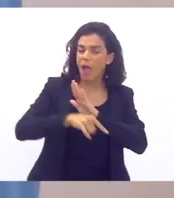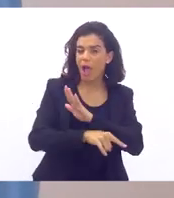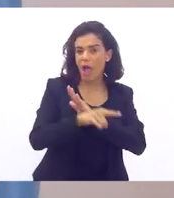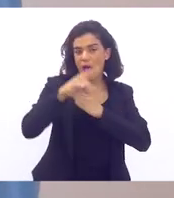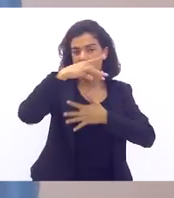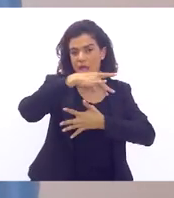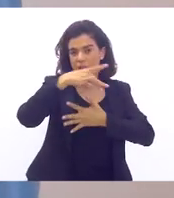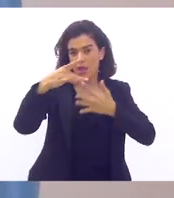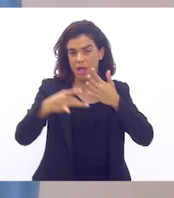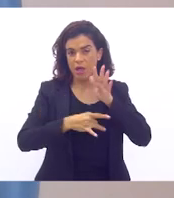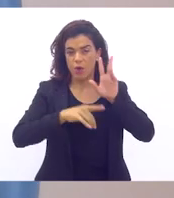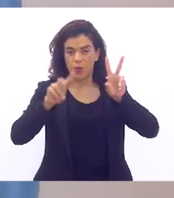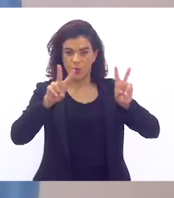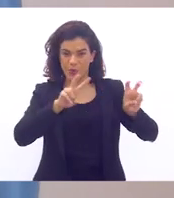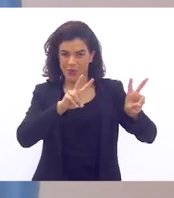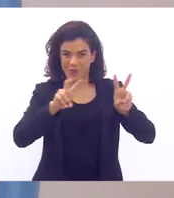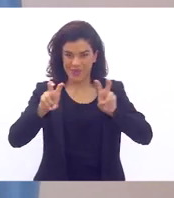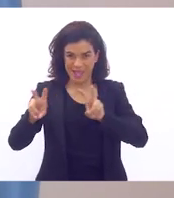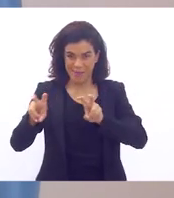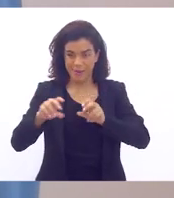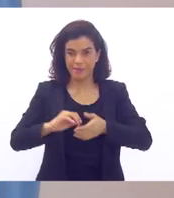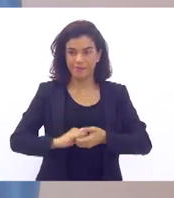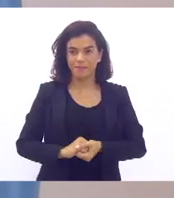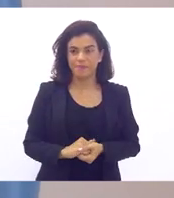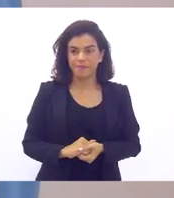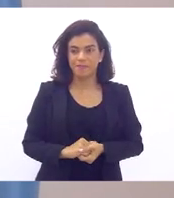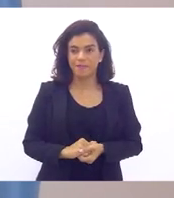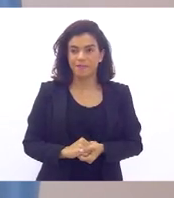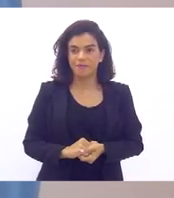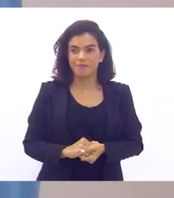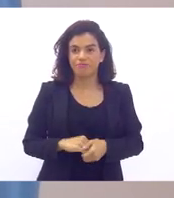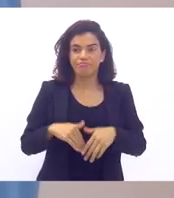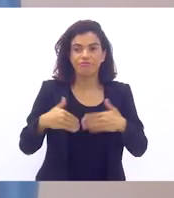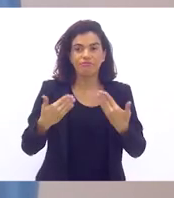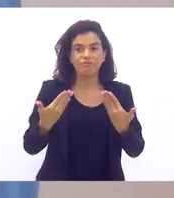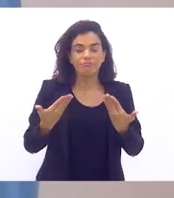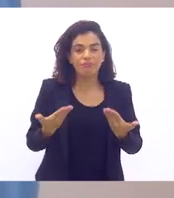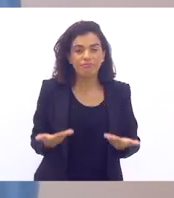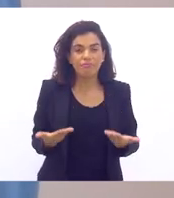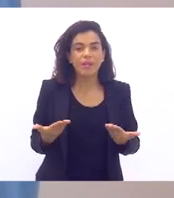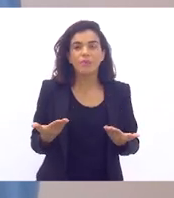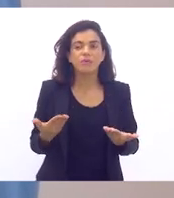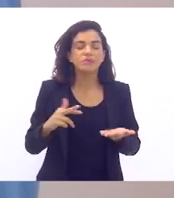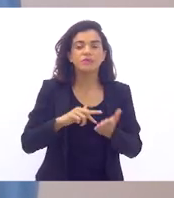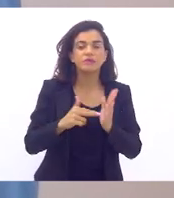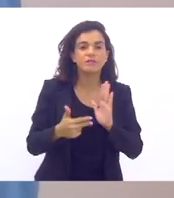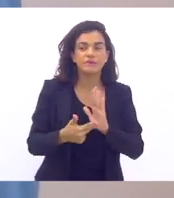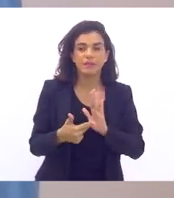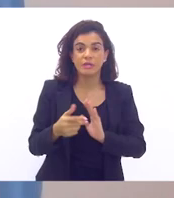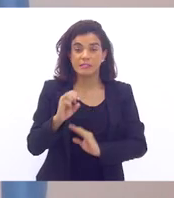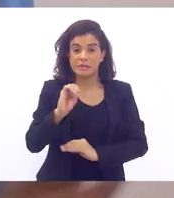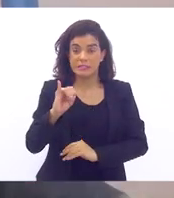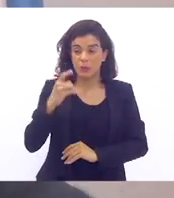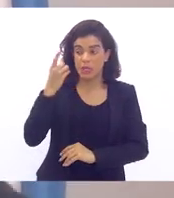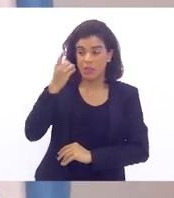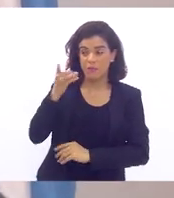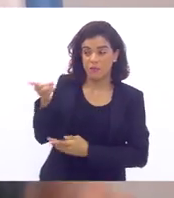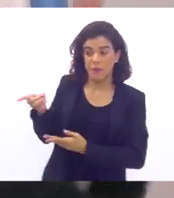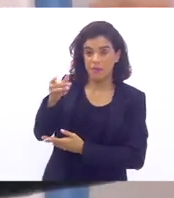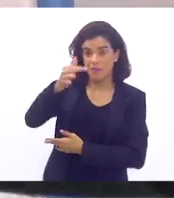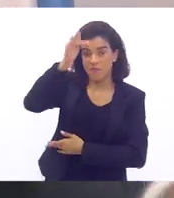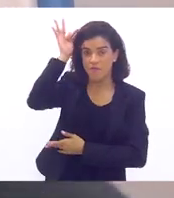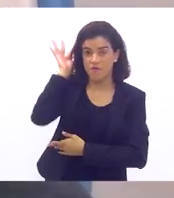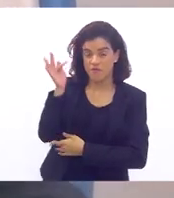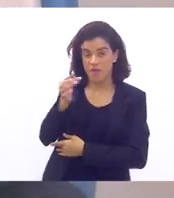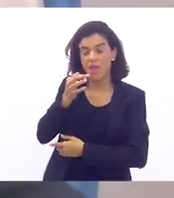porventura posteriormente apresentam esse projeto então em termos práticos é o seguinte olha se o deputado Fred Pacheco